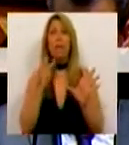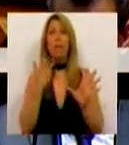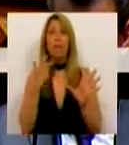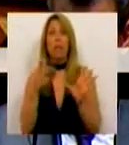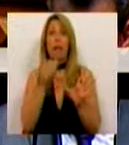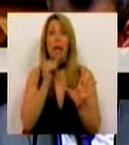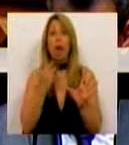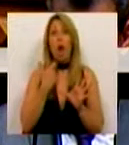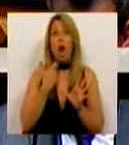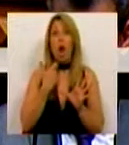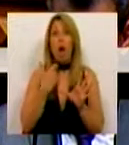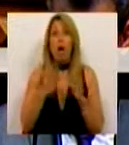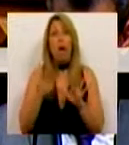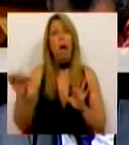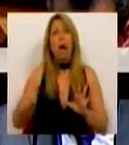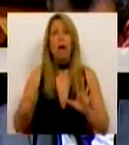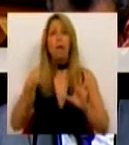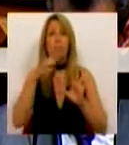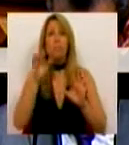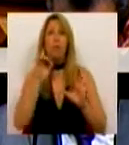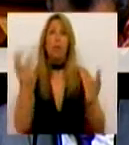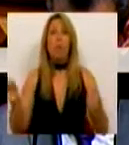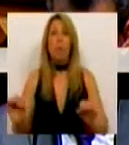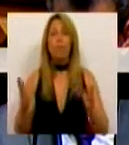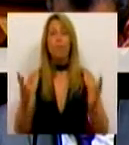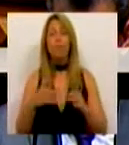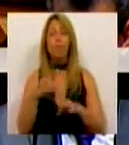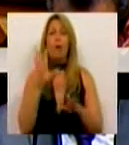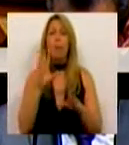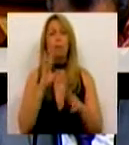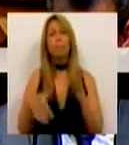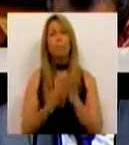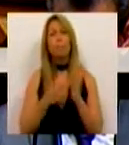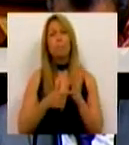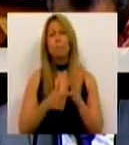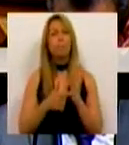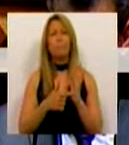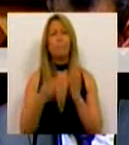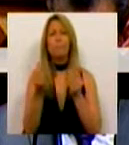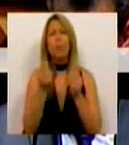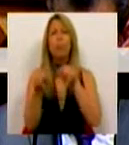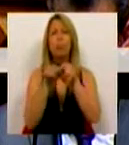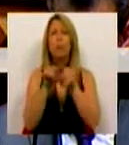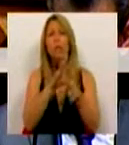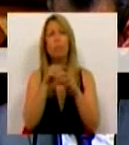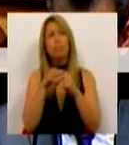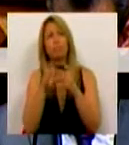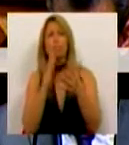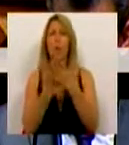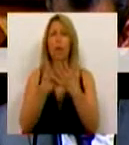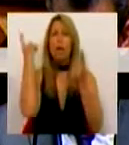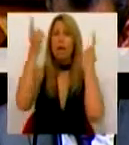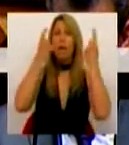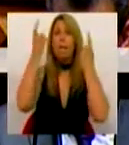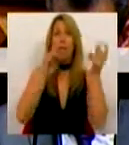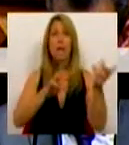modo, consideramos que esta iniciativa não veio acrescentar substrato político suficiente para ser ponderada qualquer alteração às versões dos